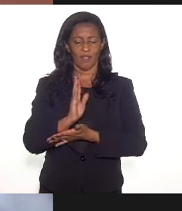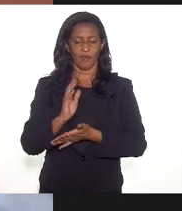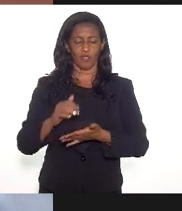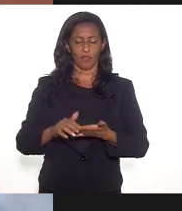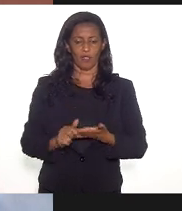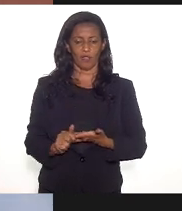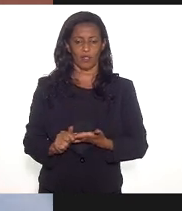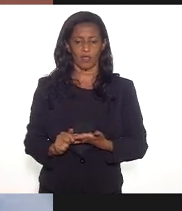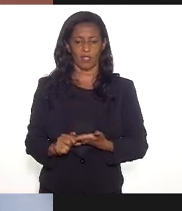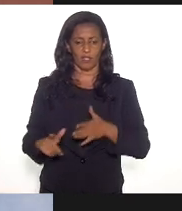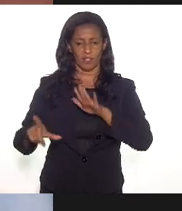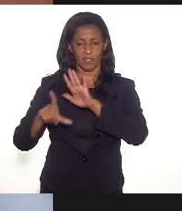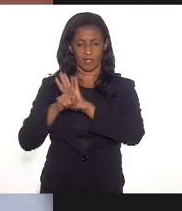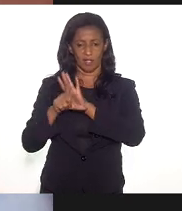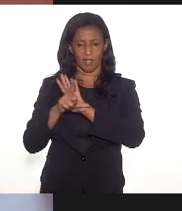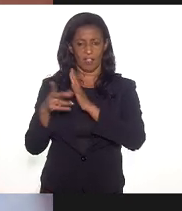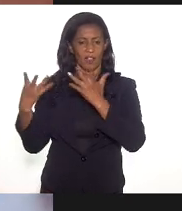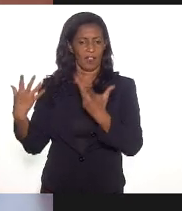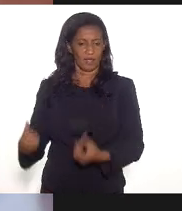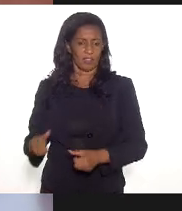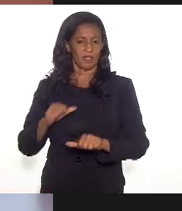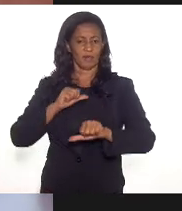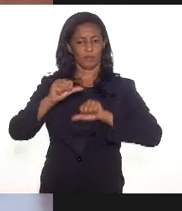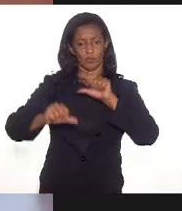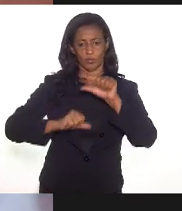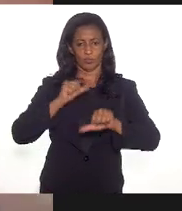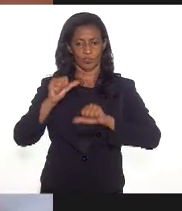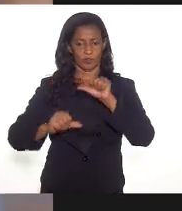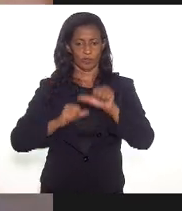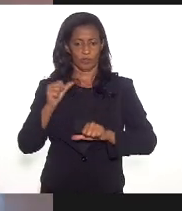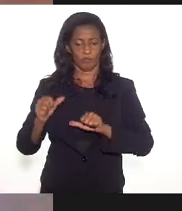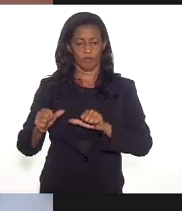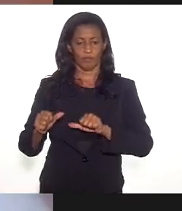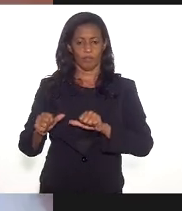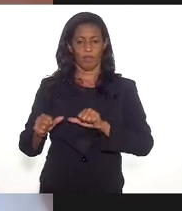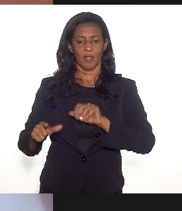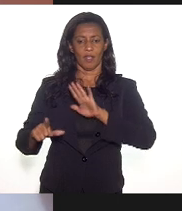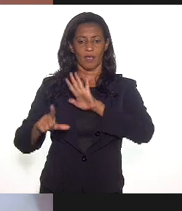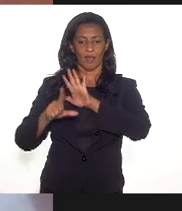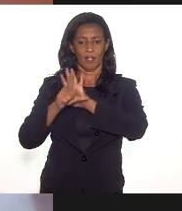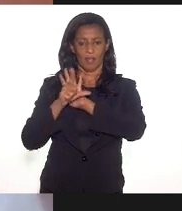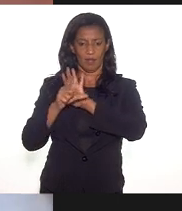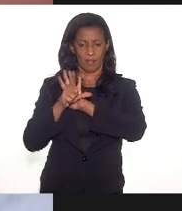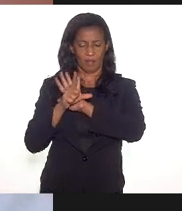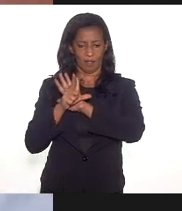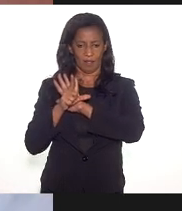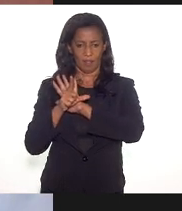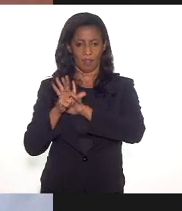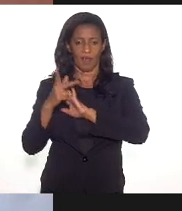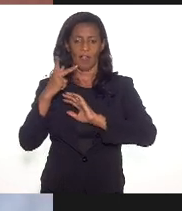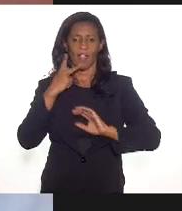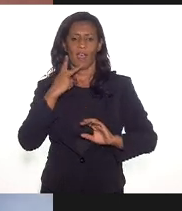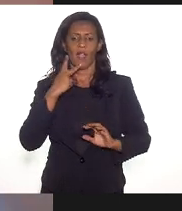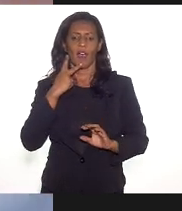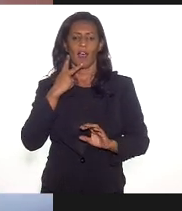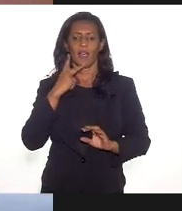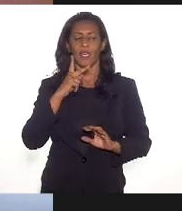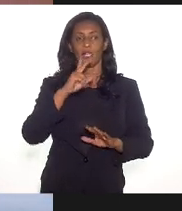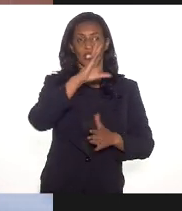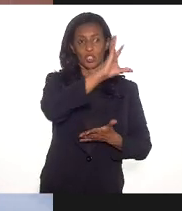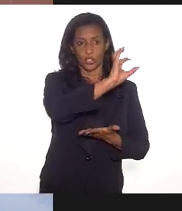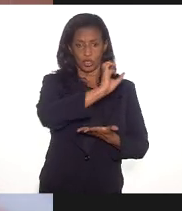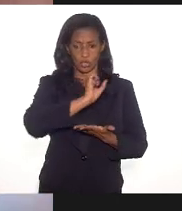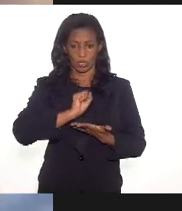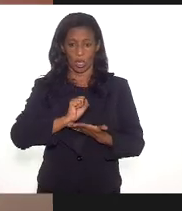ordinária ela aceita modificações. A lei complementar, não, porque ela vem da Constituição Federal. Ninguém pode